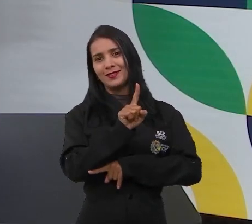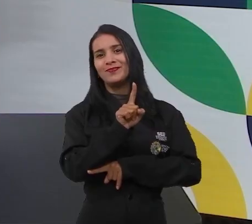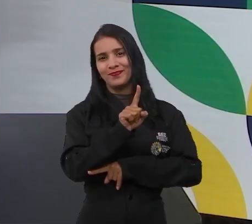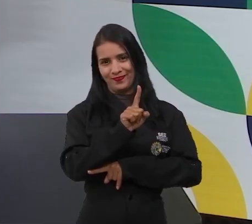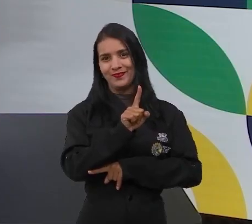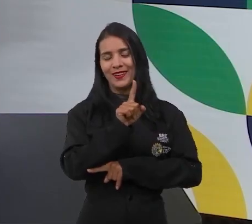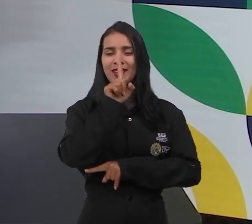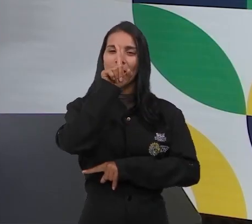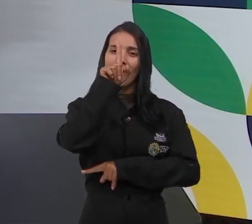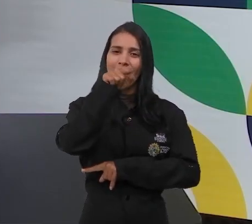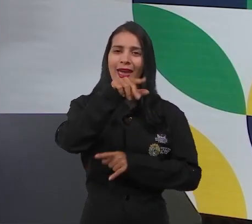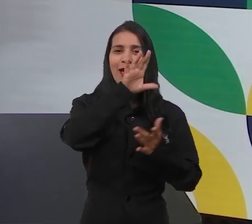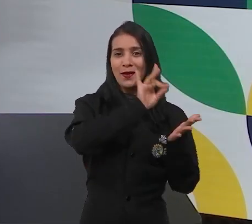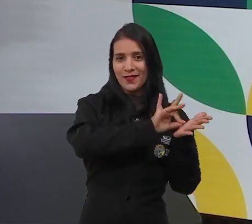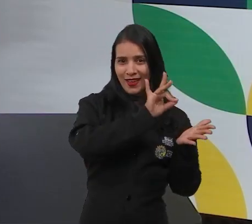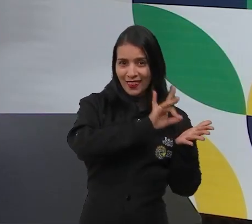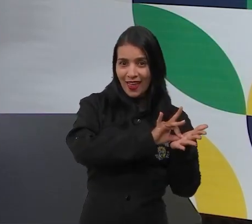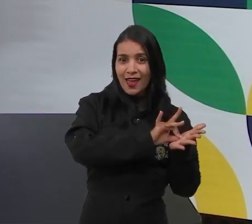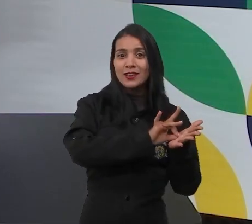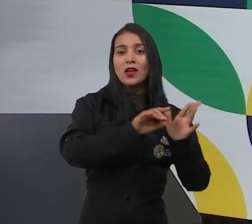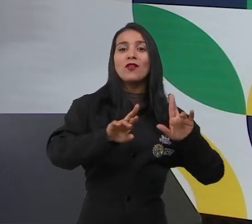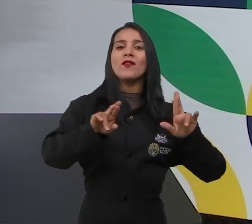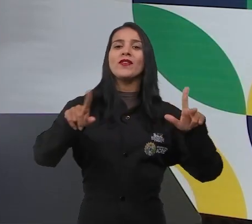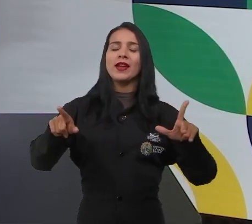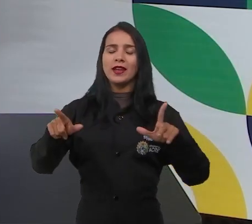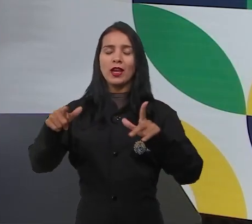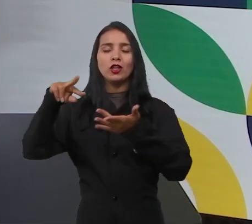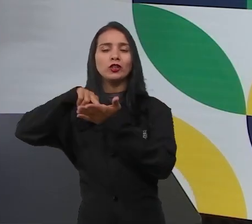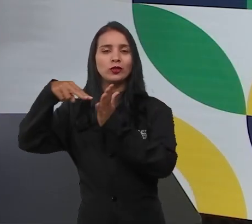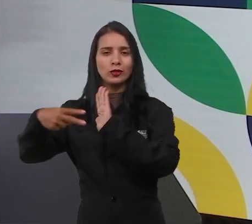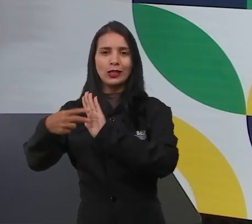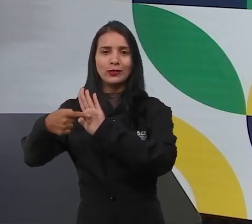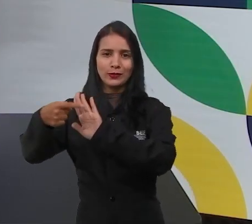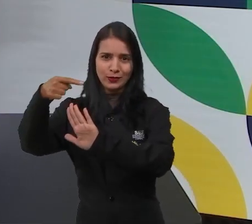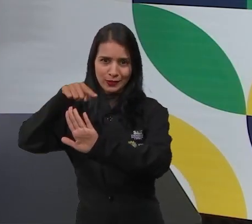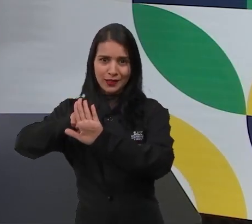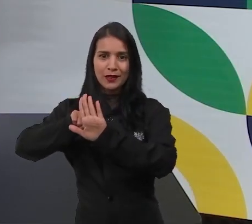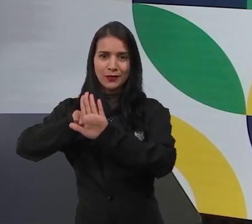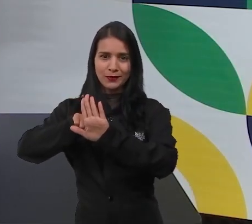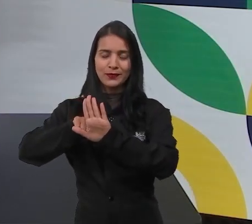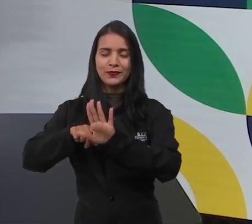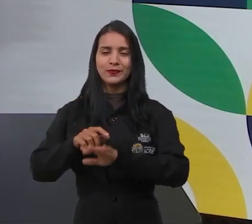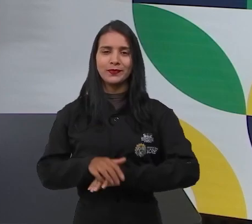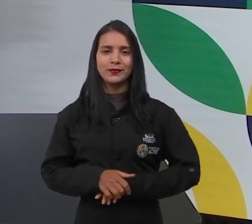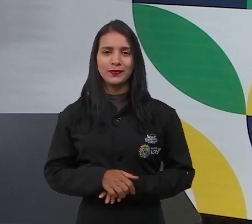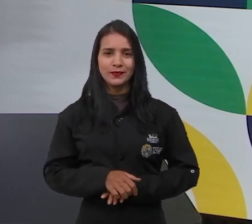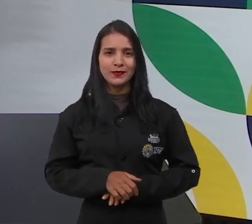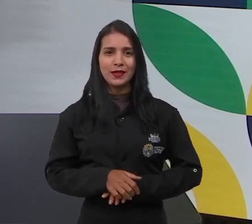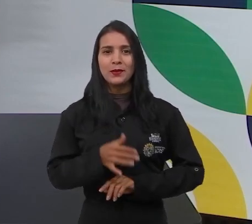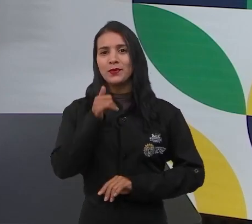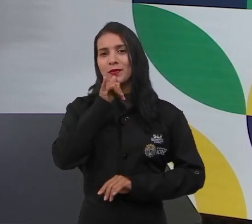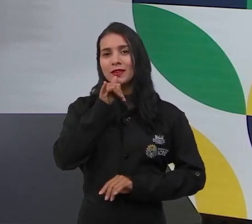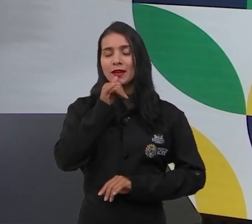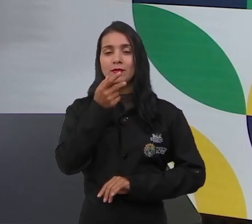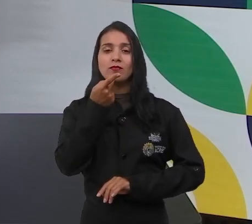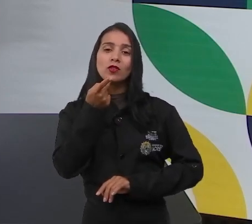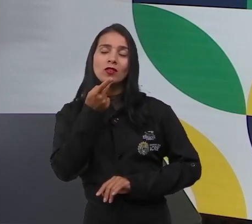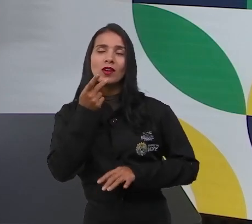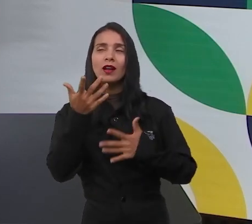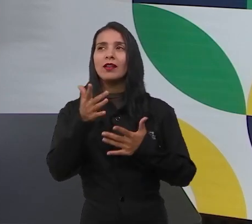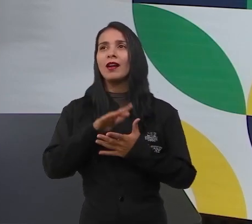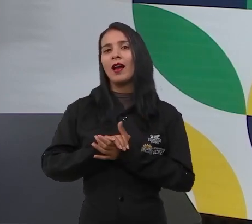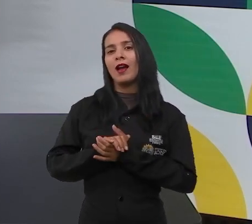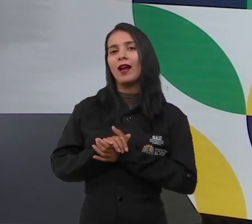inteira, porque são muitos quilos de carne para se comer. Então, humanamente é impossível. Mas, quando você diz que comeria uma vaca